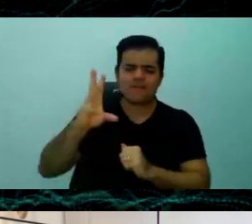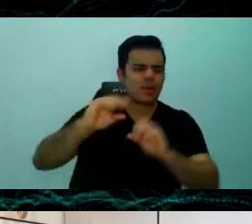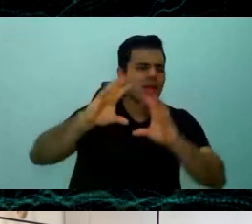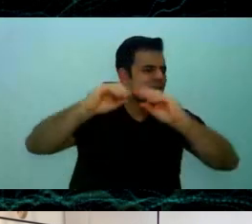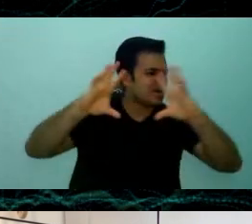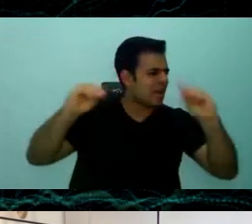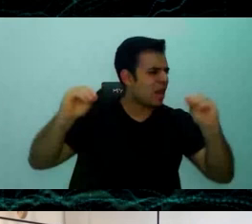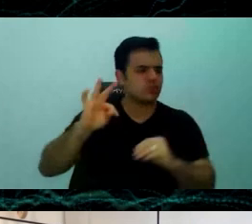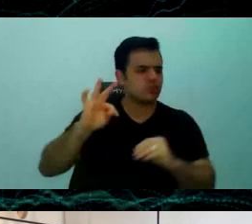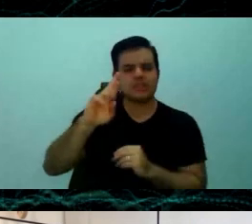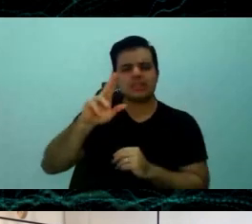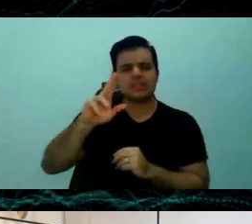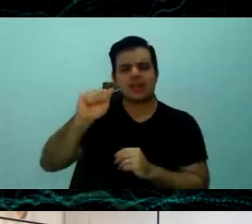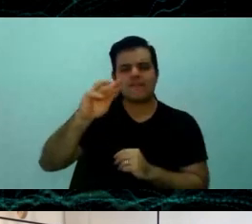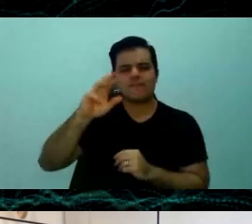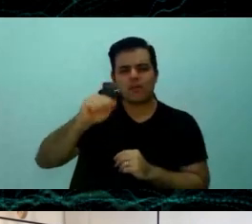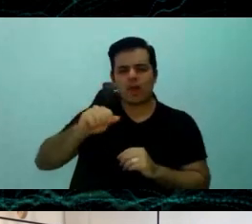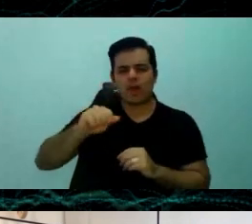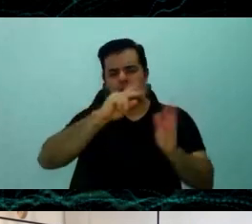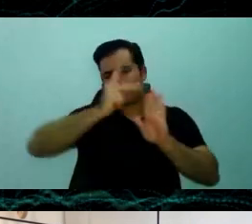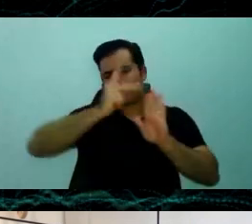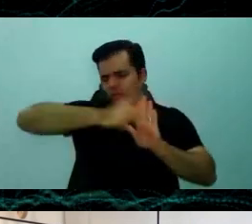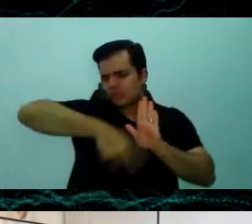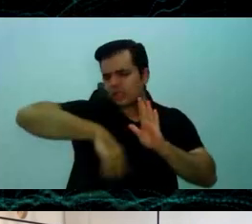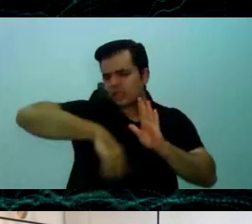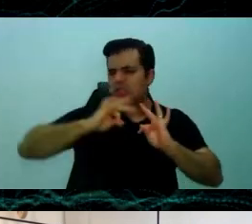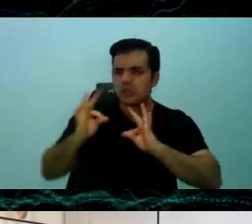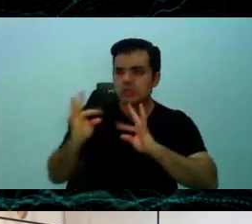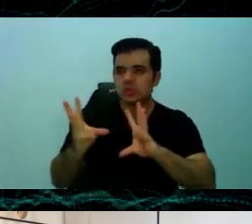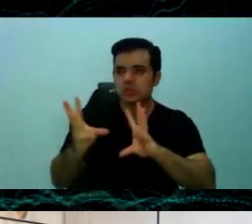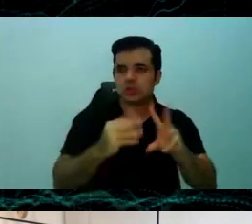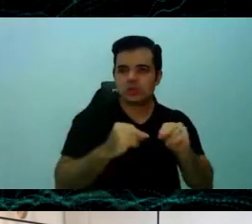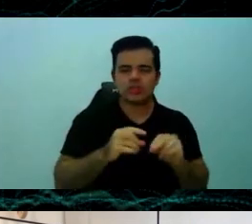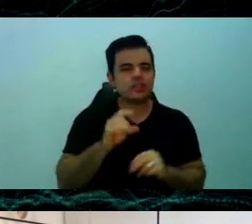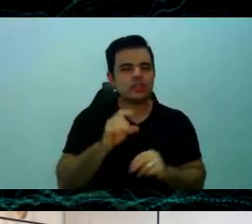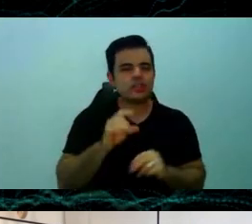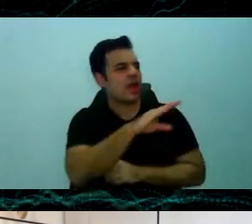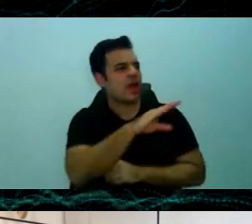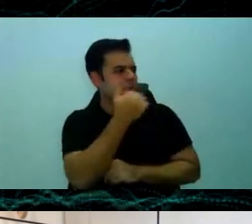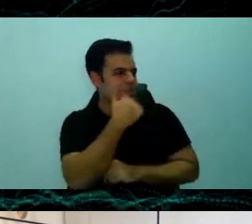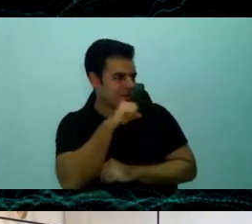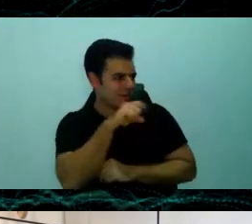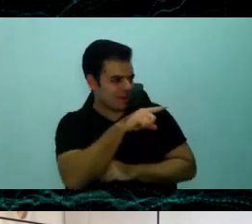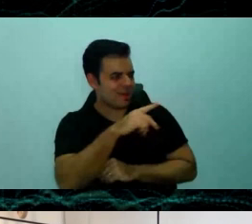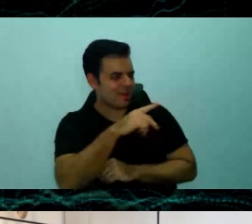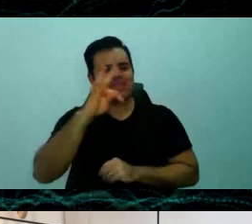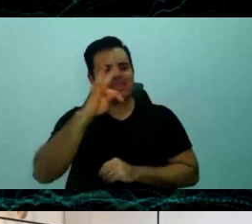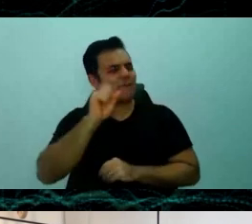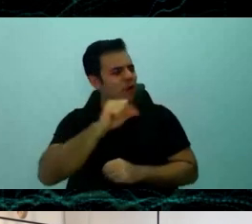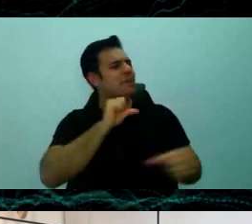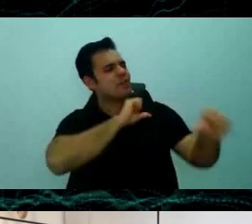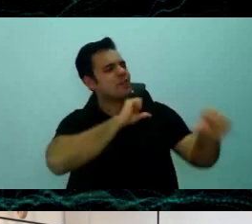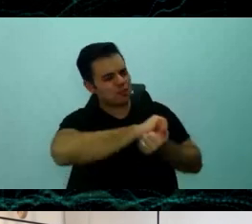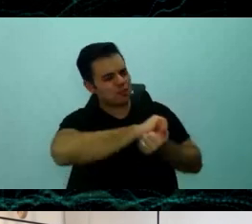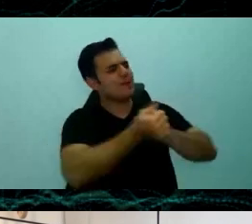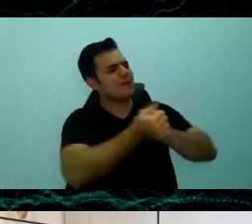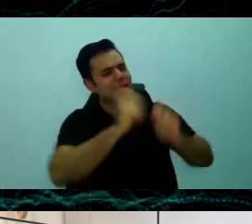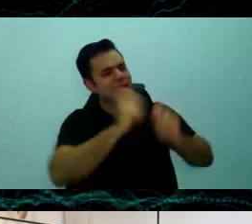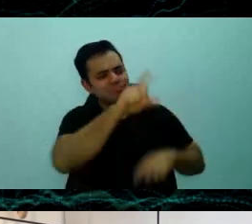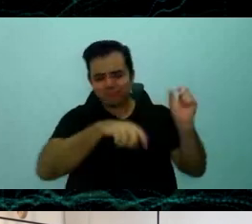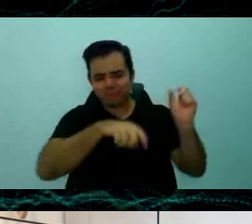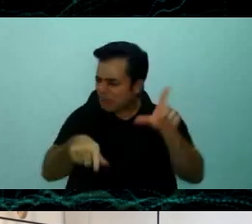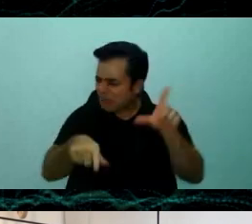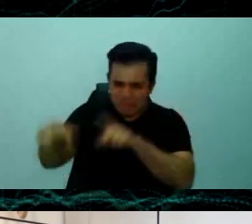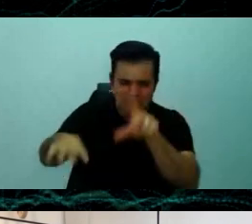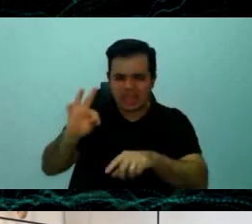vou terraformar todos os meus projetos. Falta só terraformar sua mãe, né? De tanto que animado que você fica. Só que daí, quando você começa a